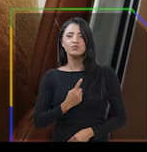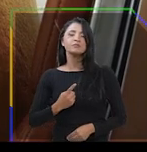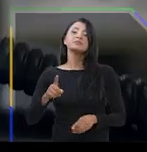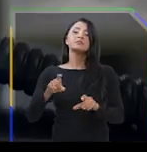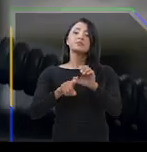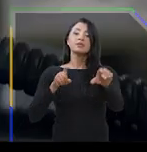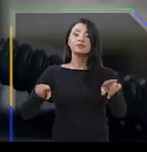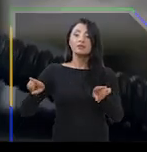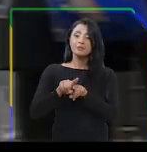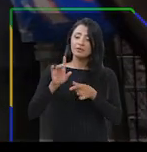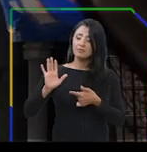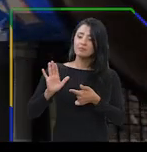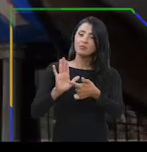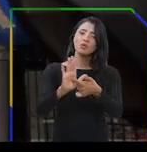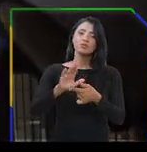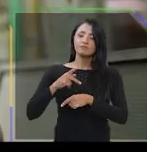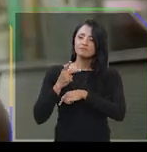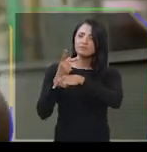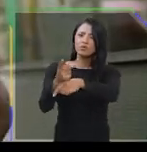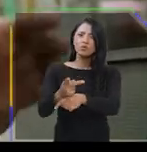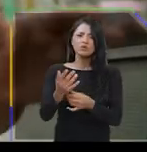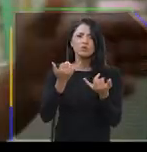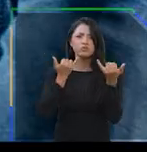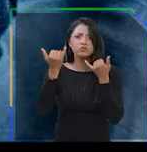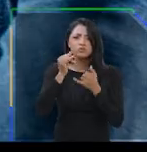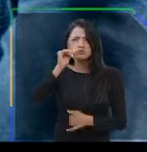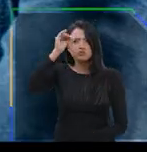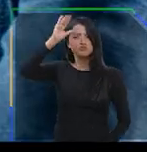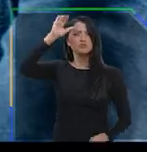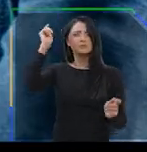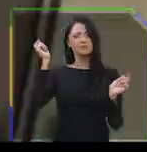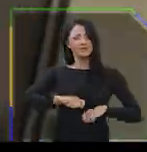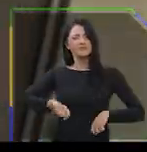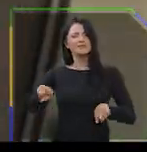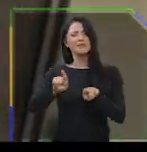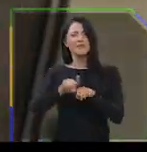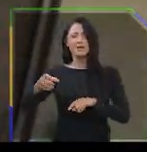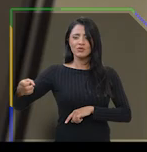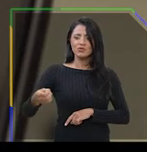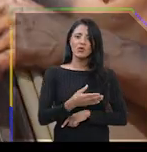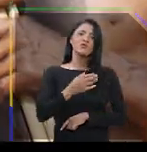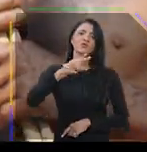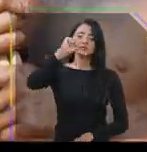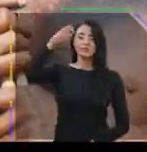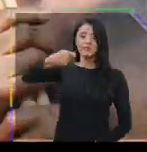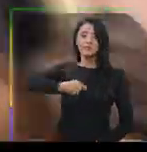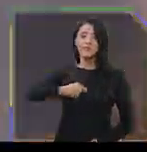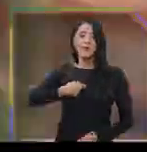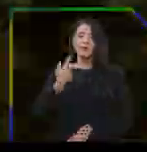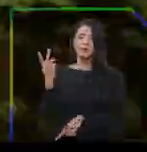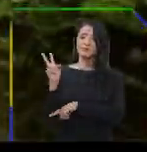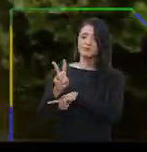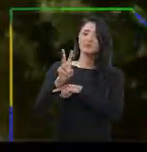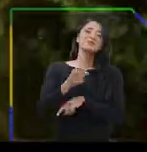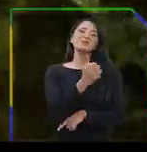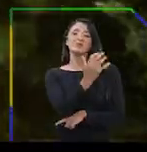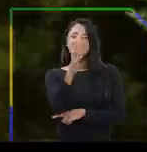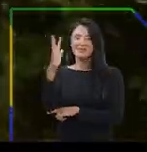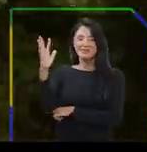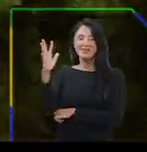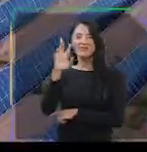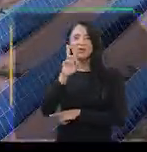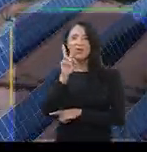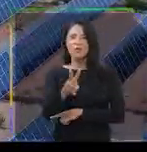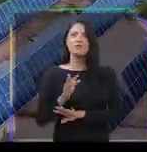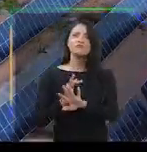independência também se reflete em nossa busca pelo conhecimento, na capacidade de inovar e de sermos guardiões do nosso meio ambiente,